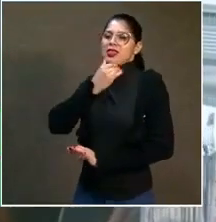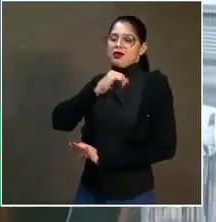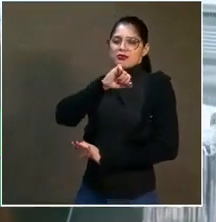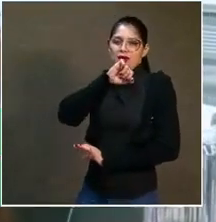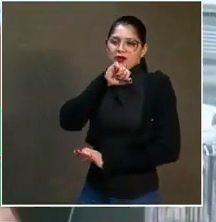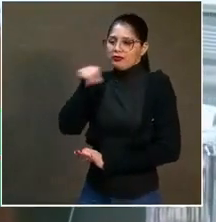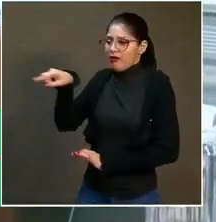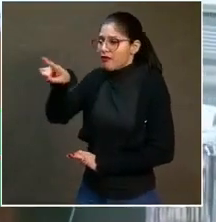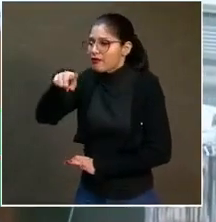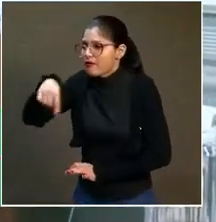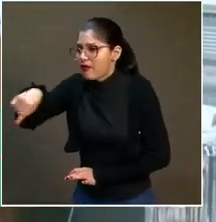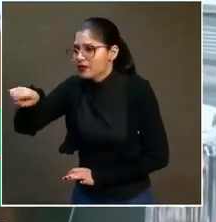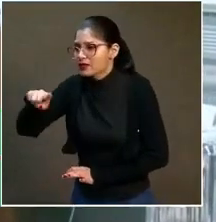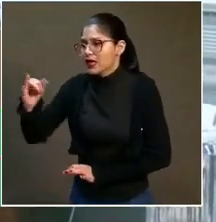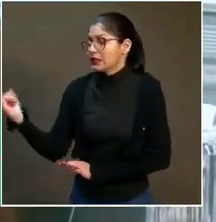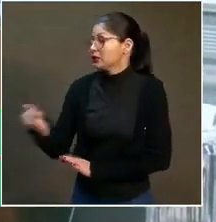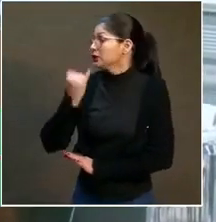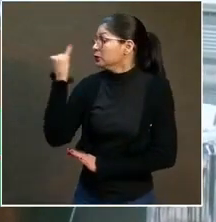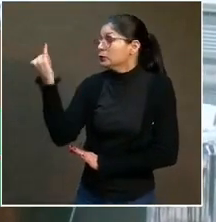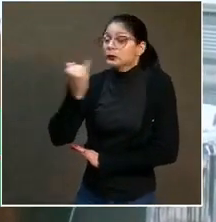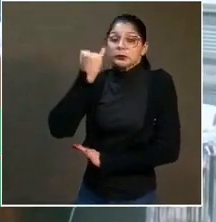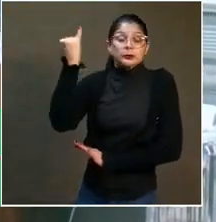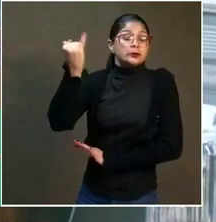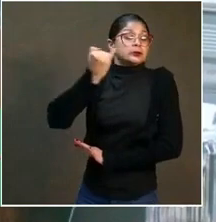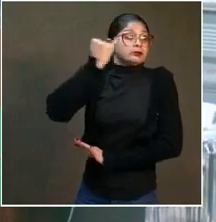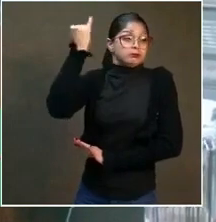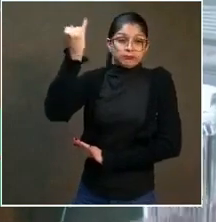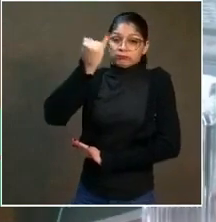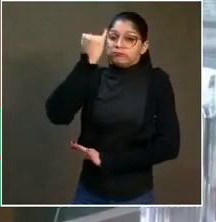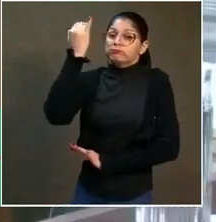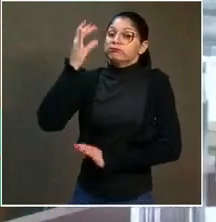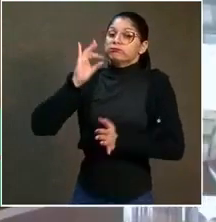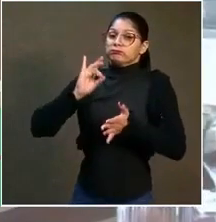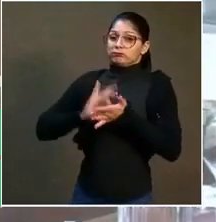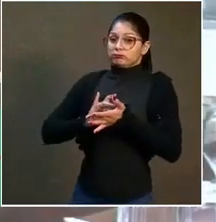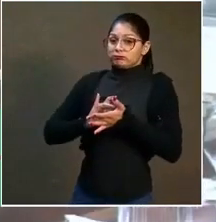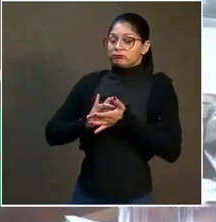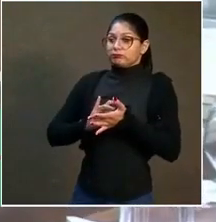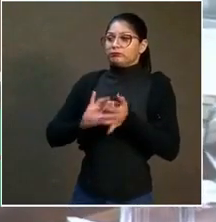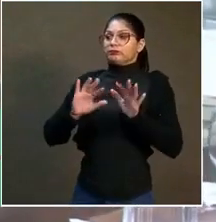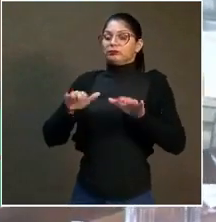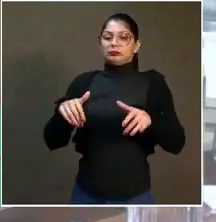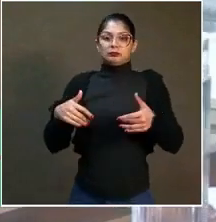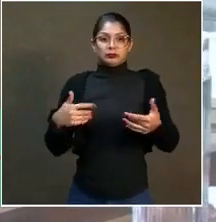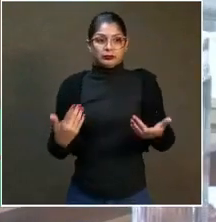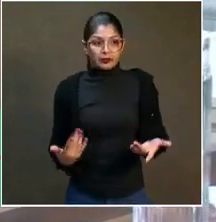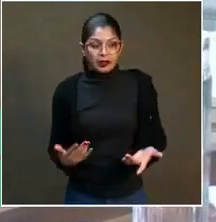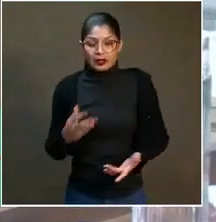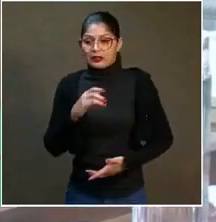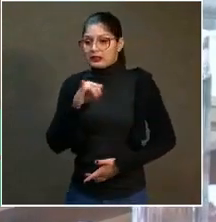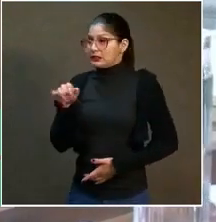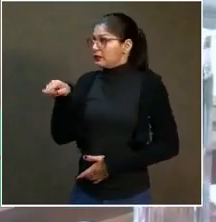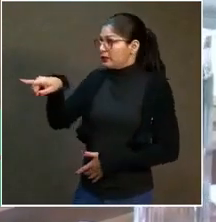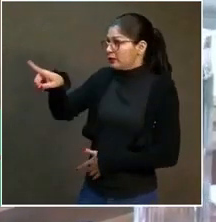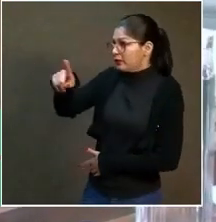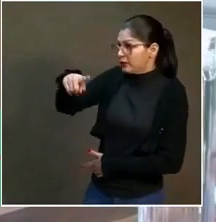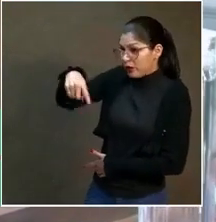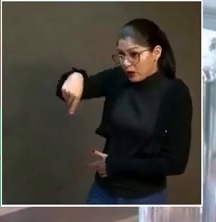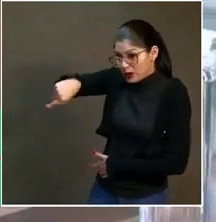mais importantes que aqui se encontram. E quando falo que Vossas Excelências aqui